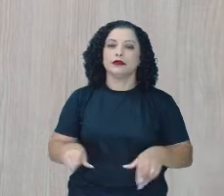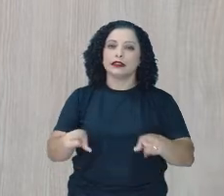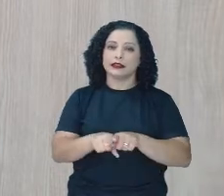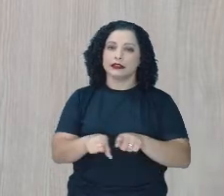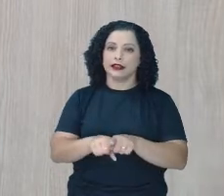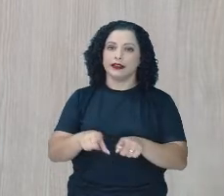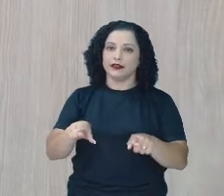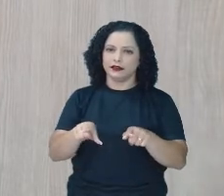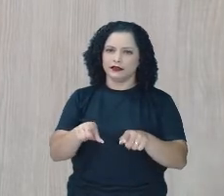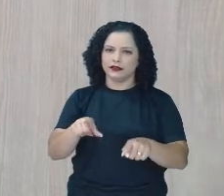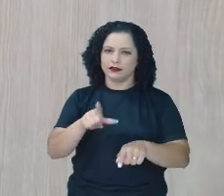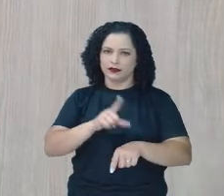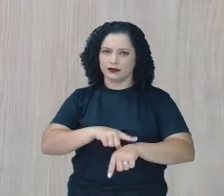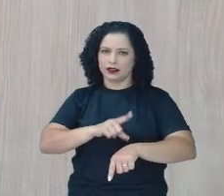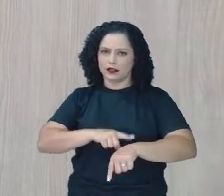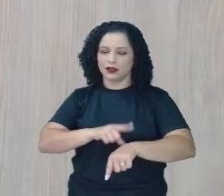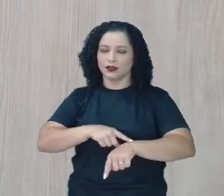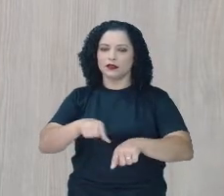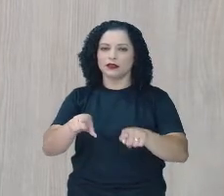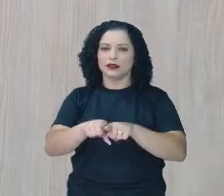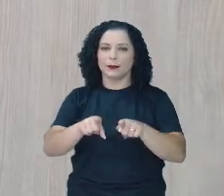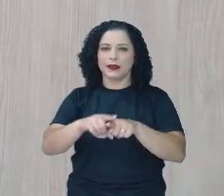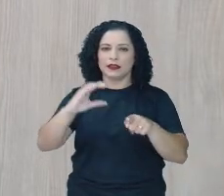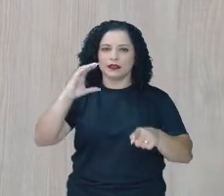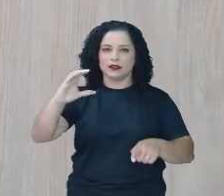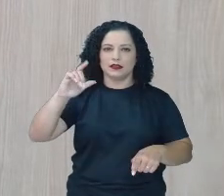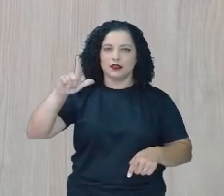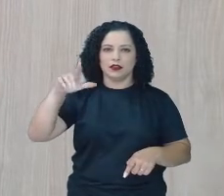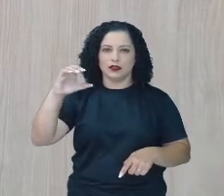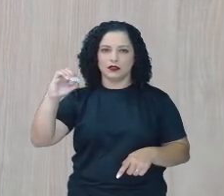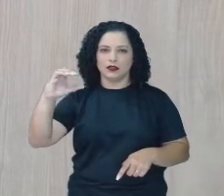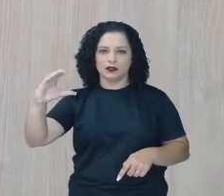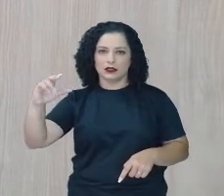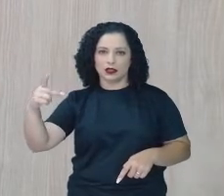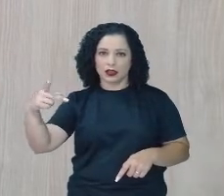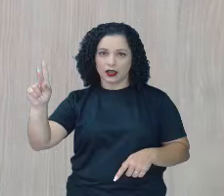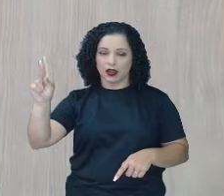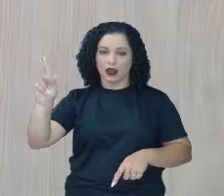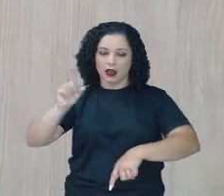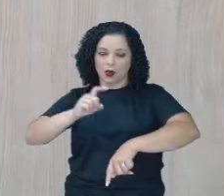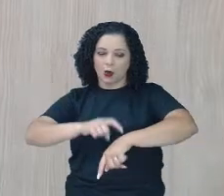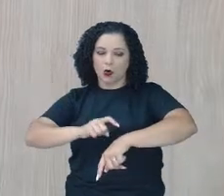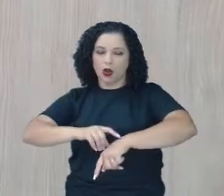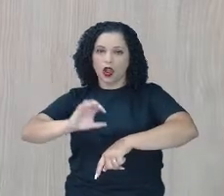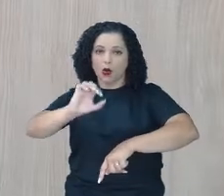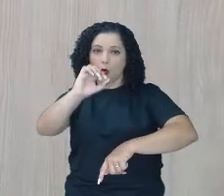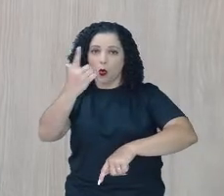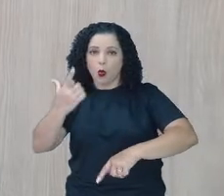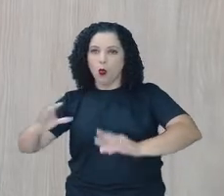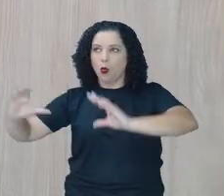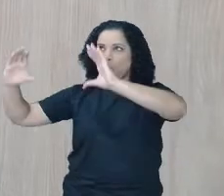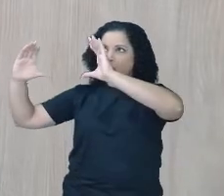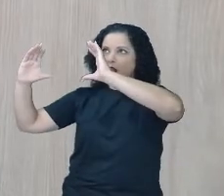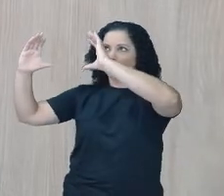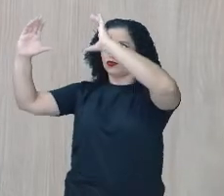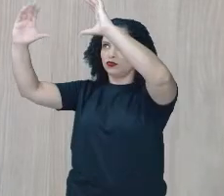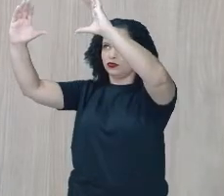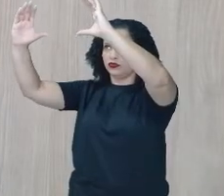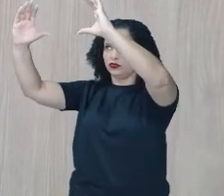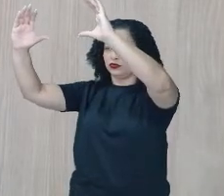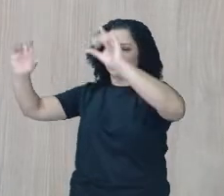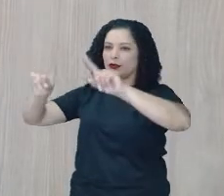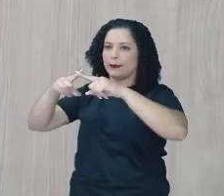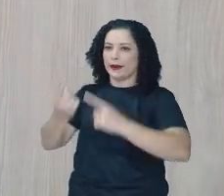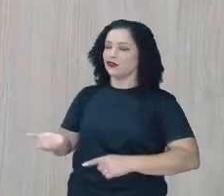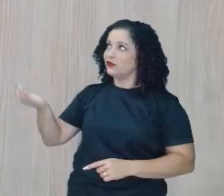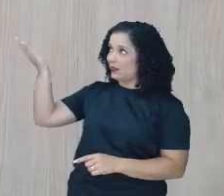C-L-O-C-K, clock, que é ou a hora em ponto, né, ou o relógio de parede, um relógio redondão. Esse aí é o relógio de pulso, que